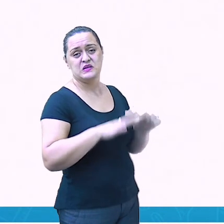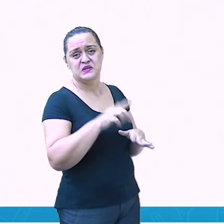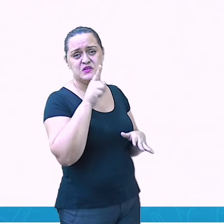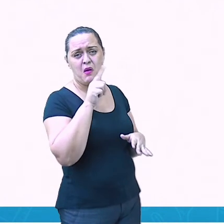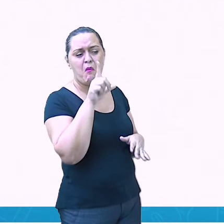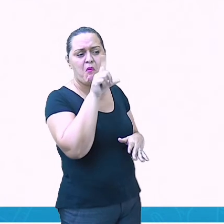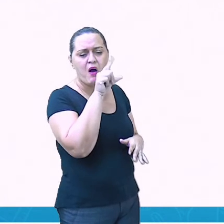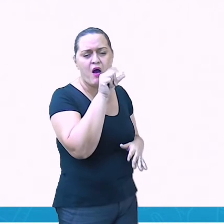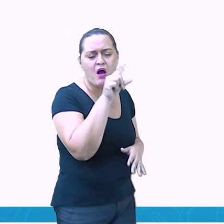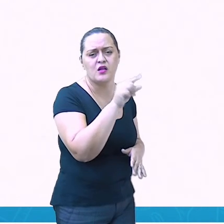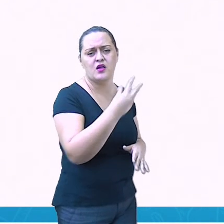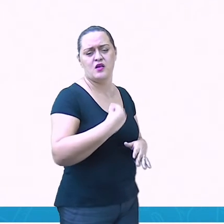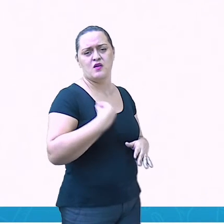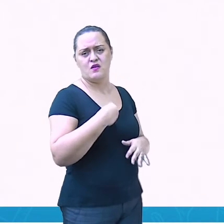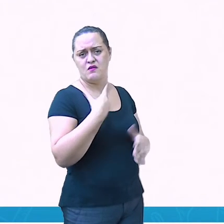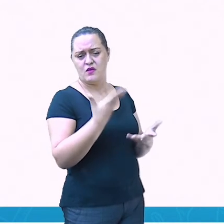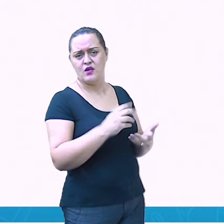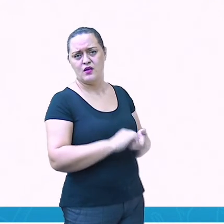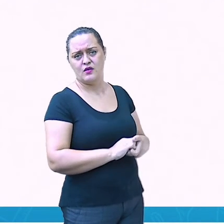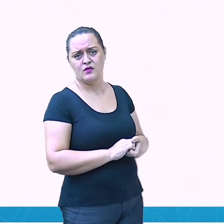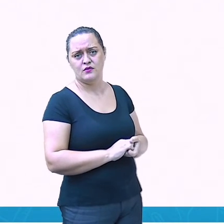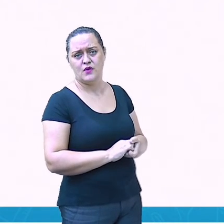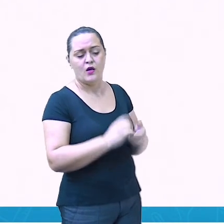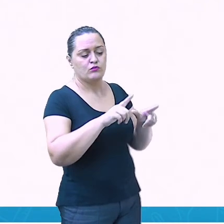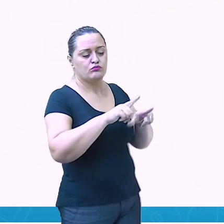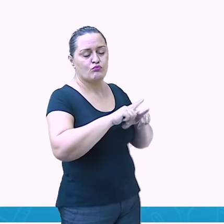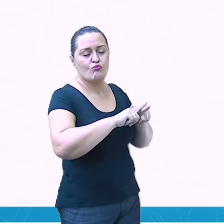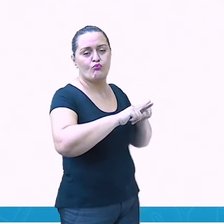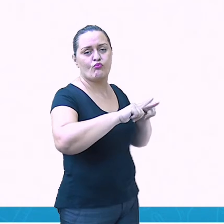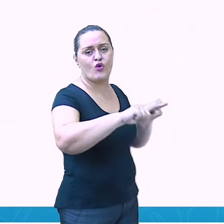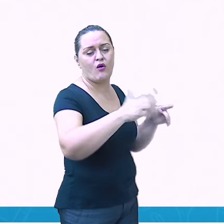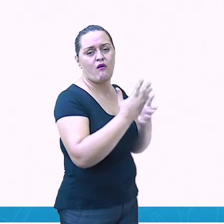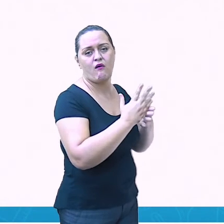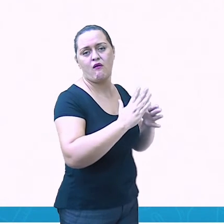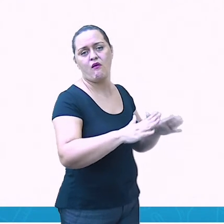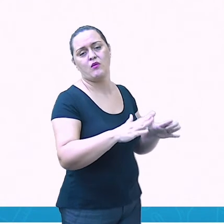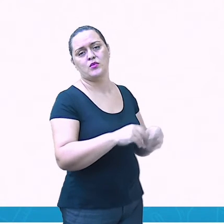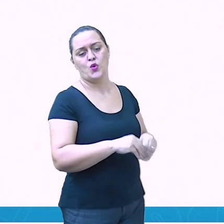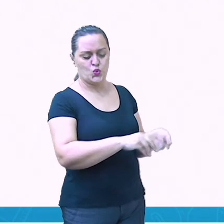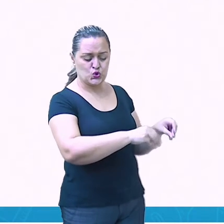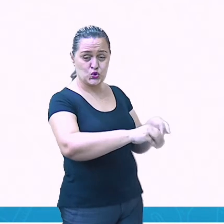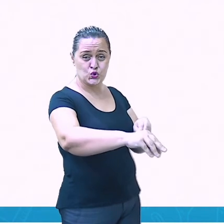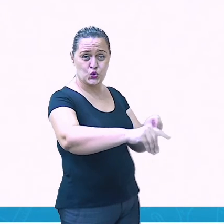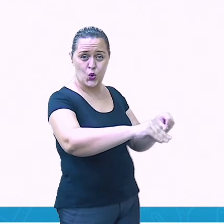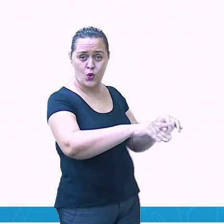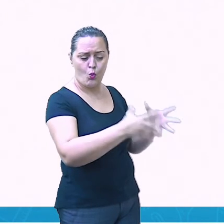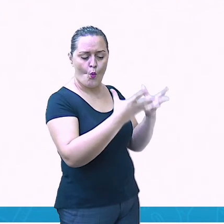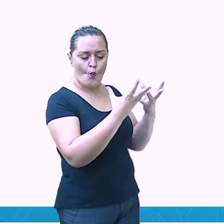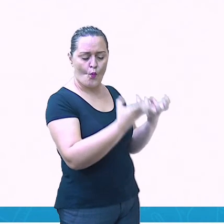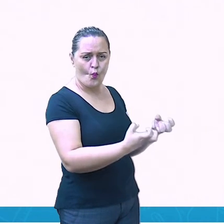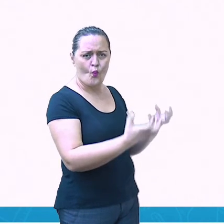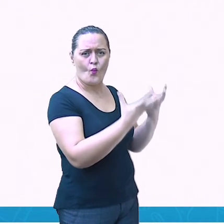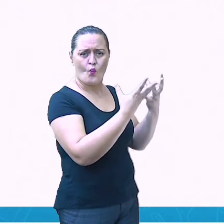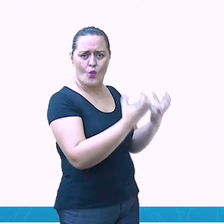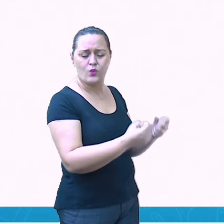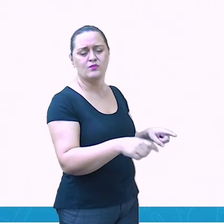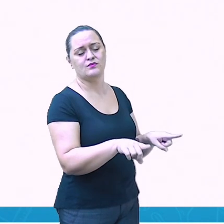várias questões do solo, perda, né, de nutrientes deste solo, que mais tarde a gente não vai conseguir nem